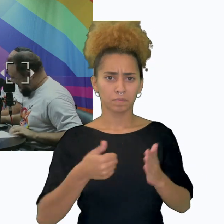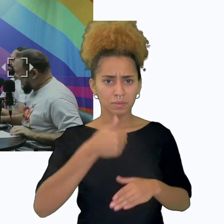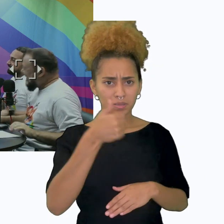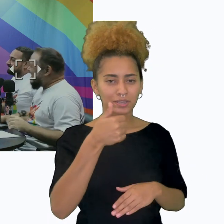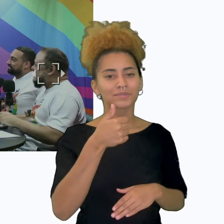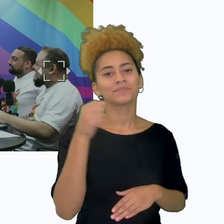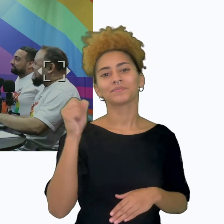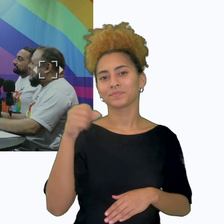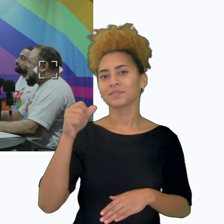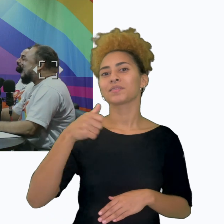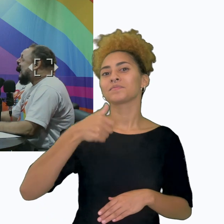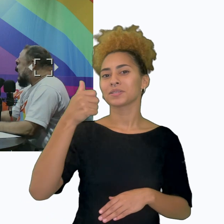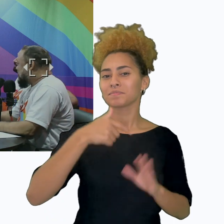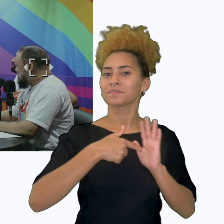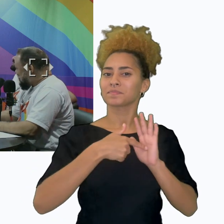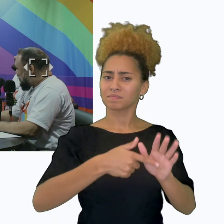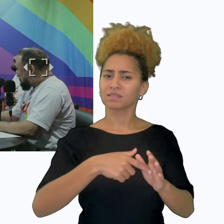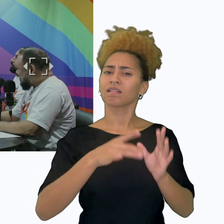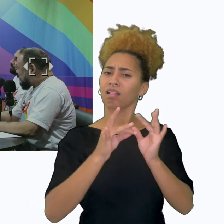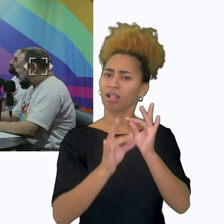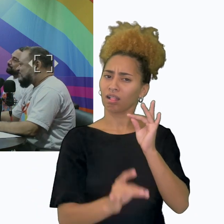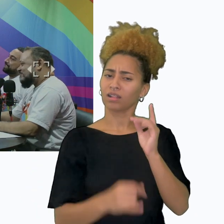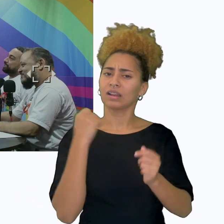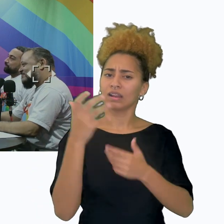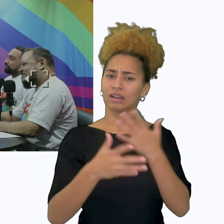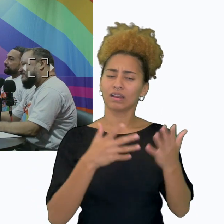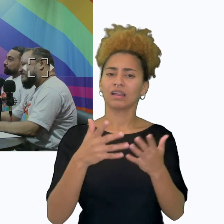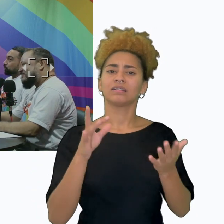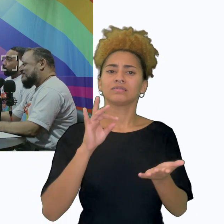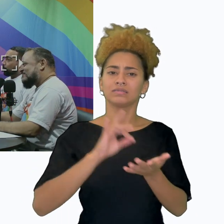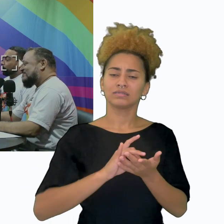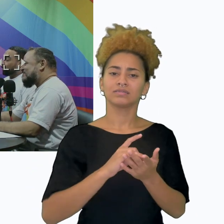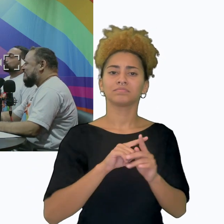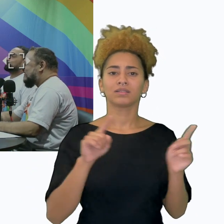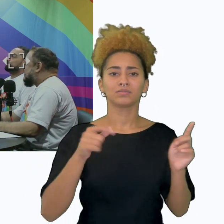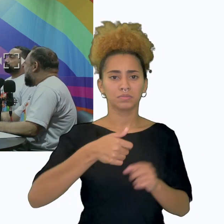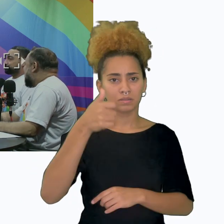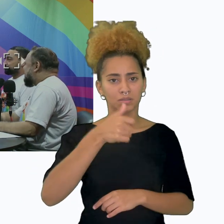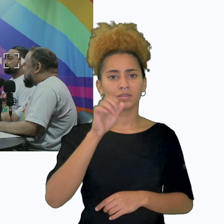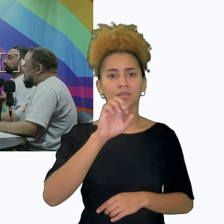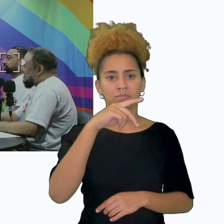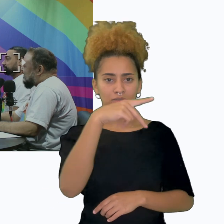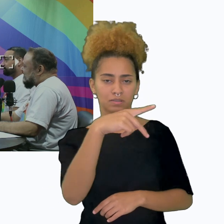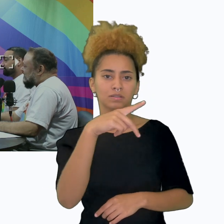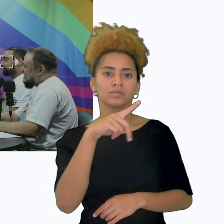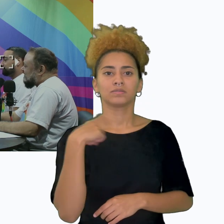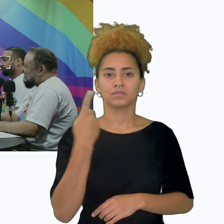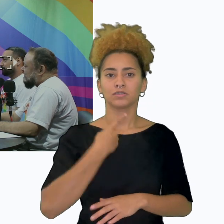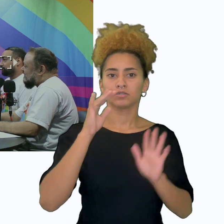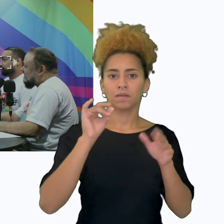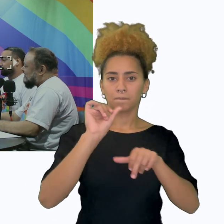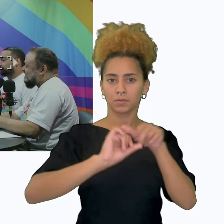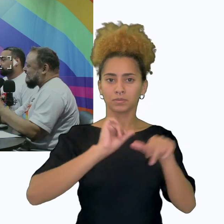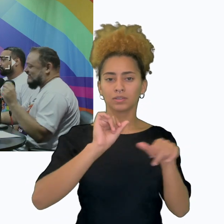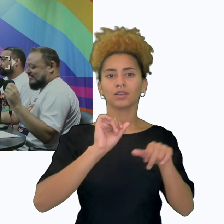E hoje é o primeiro? Esse é o primeiro episódio. Gente, eu acho que durou, foi muito a gente conversar isso. Foi muito. E aí no primeiro episódio eles colocam, a